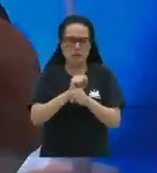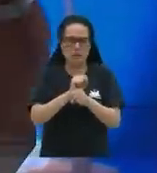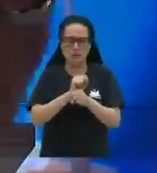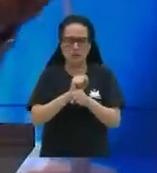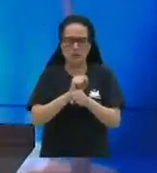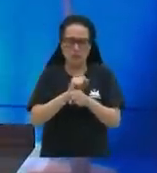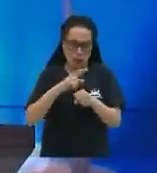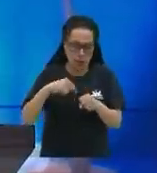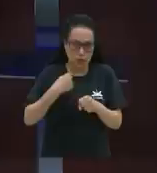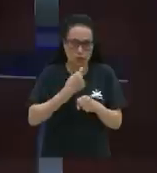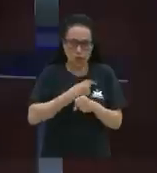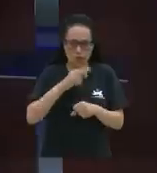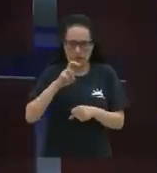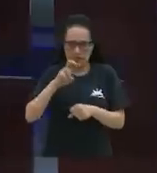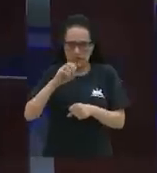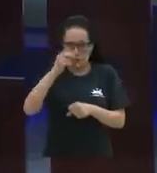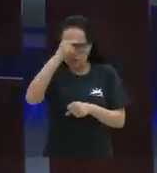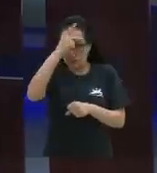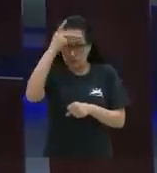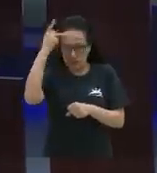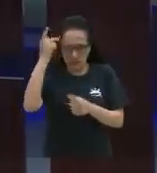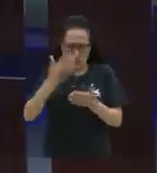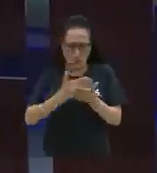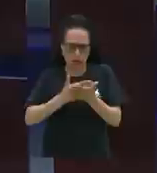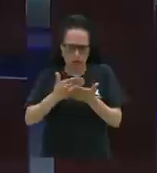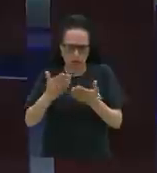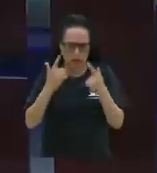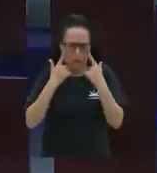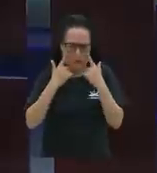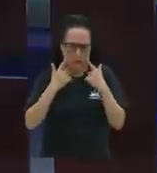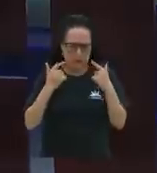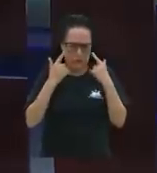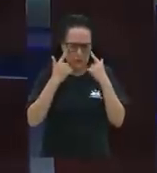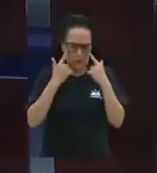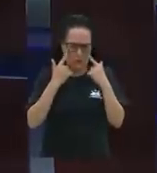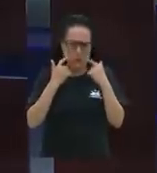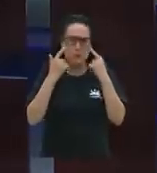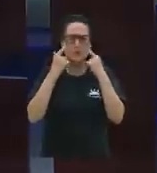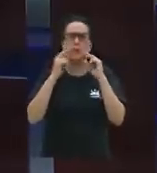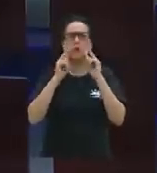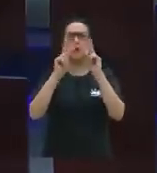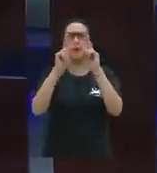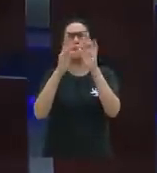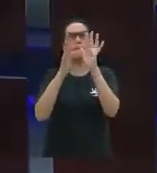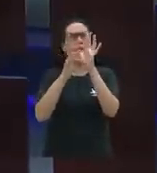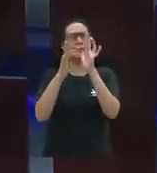E nós, as 50 pessoas, começamos a chorar no meio daqui, olhando para Jesus.